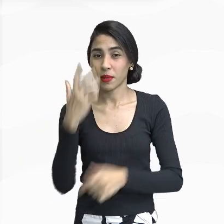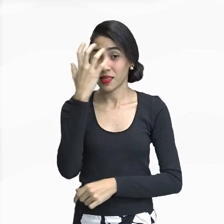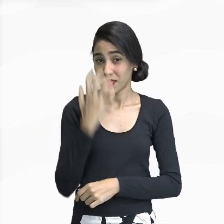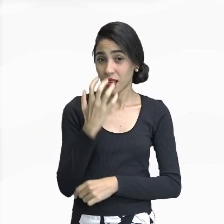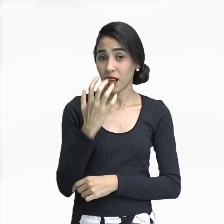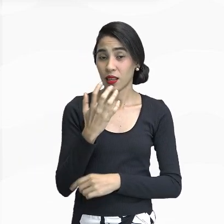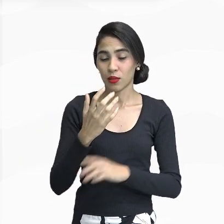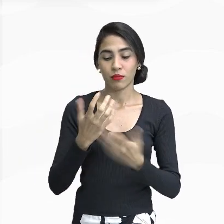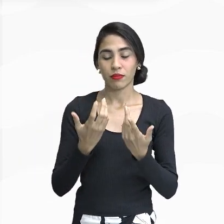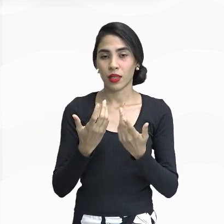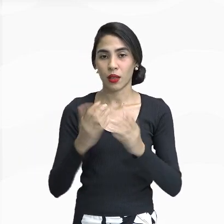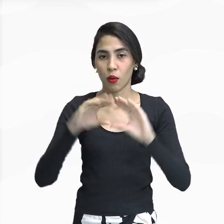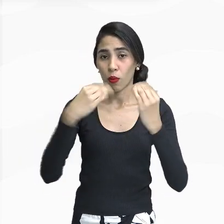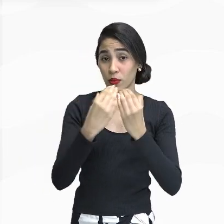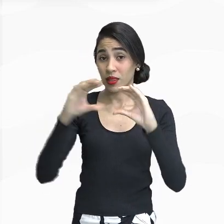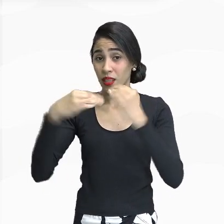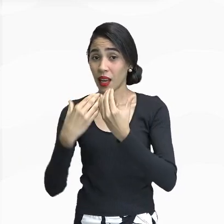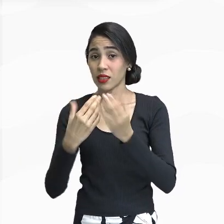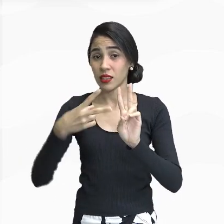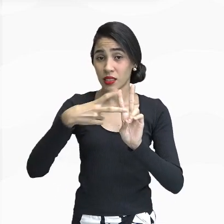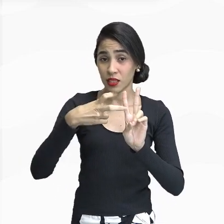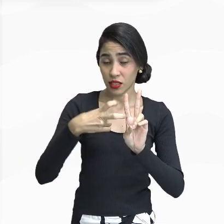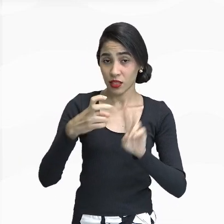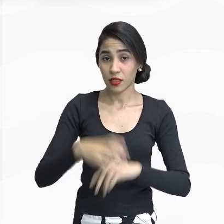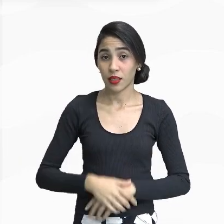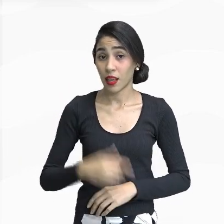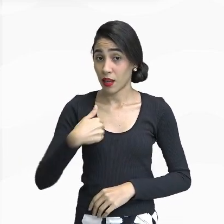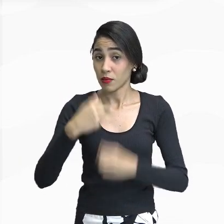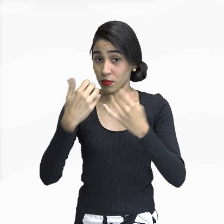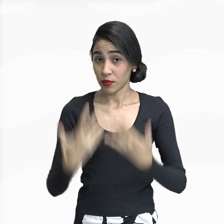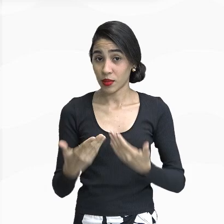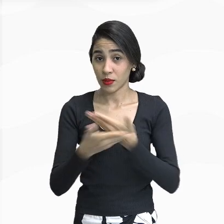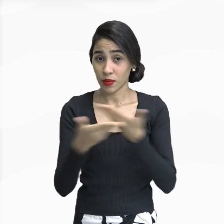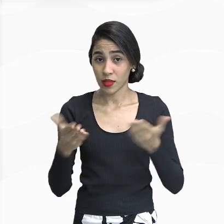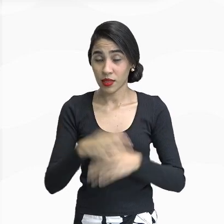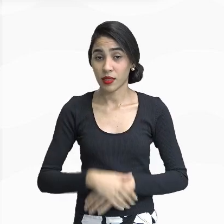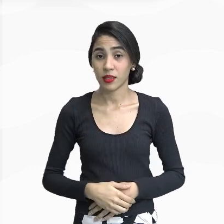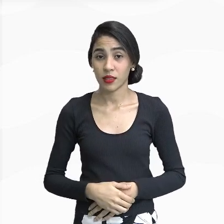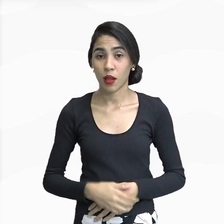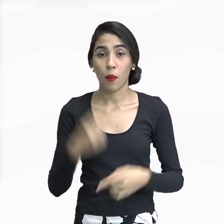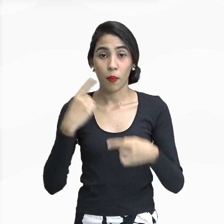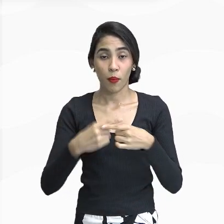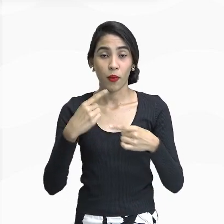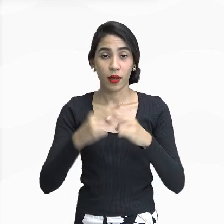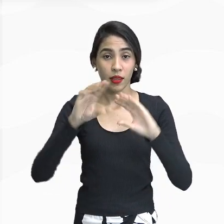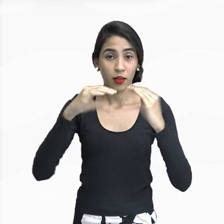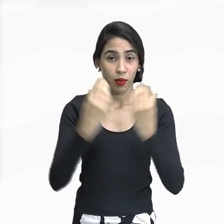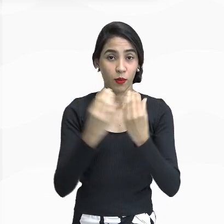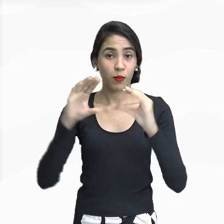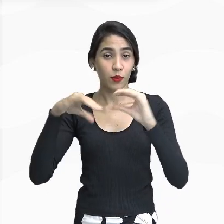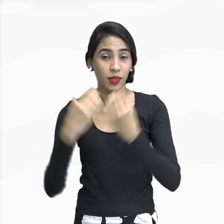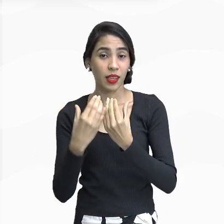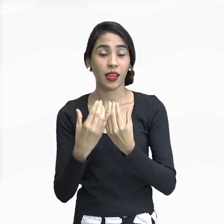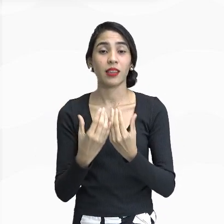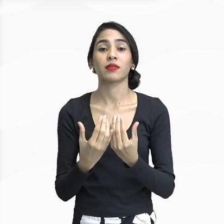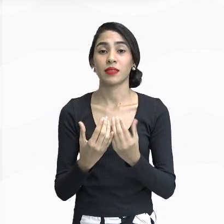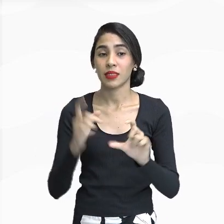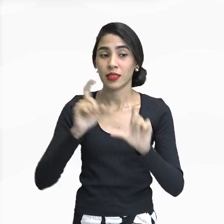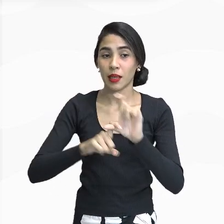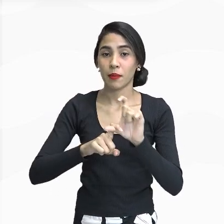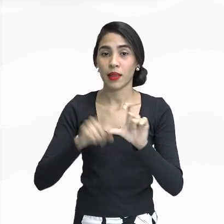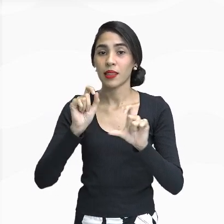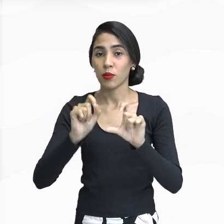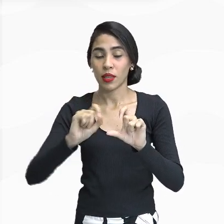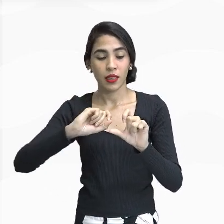comunidades indígenas e tradicionais? Já lhes digo, é porque estas comunidades, elas dependem